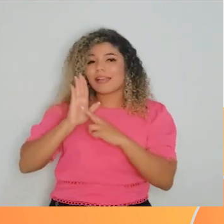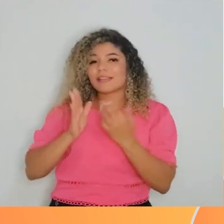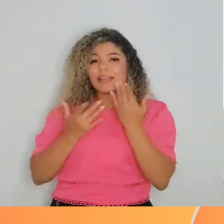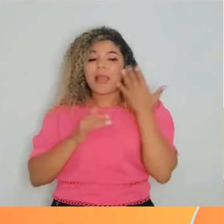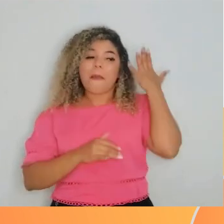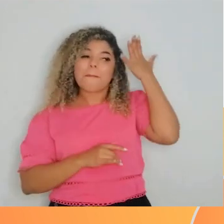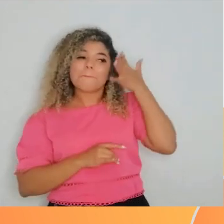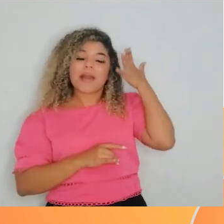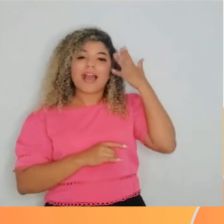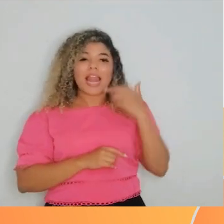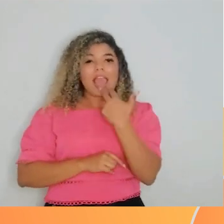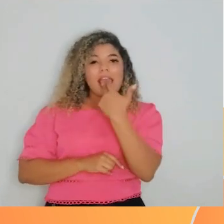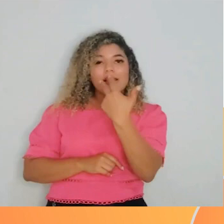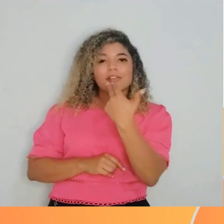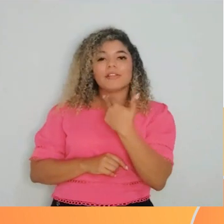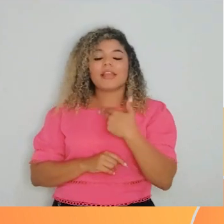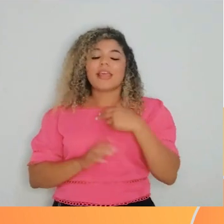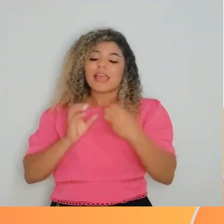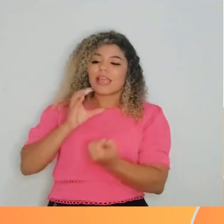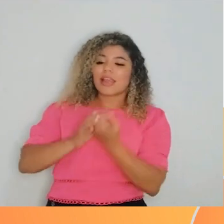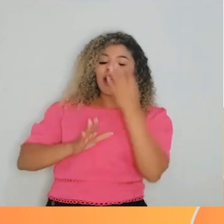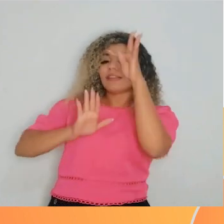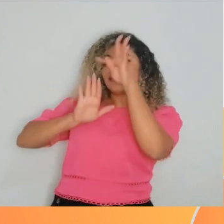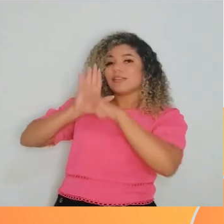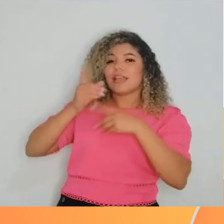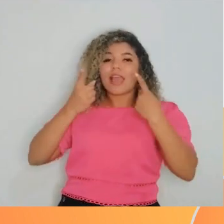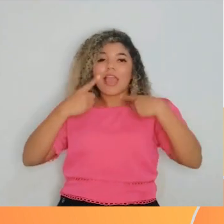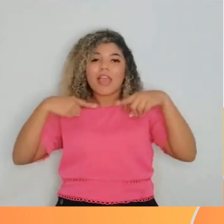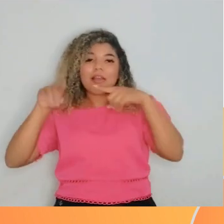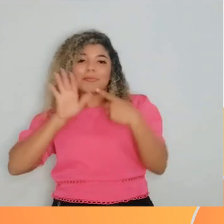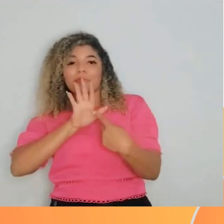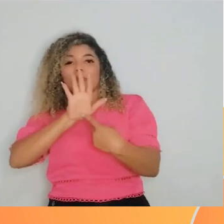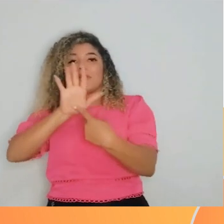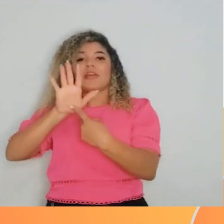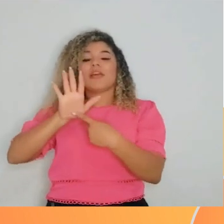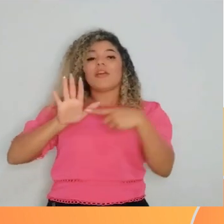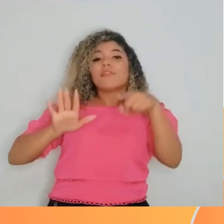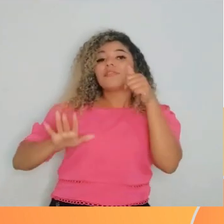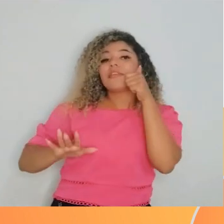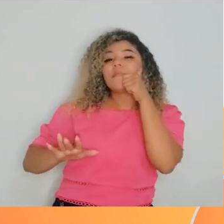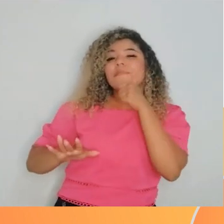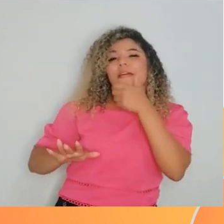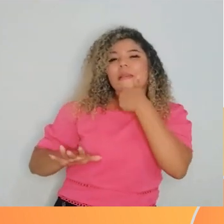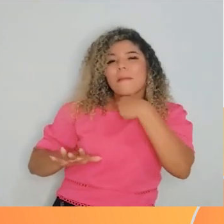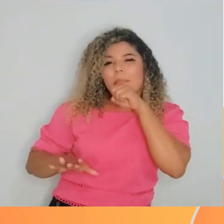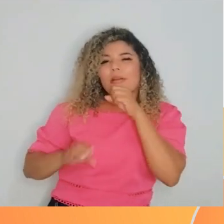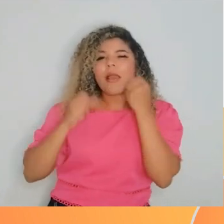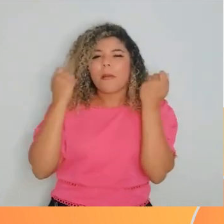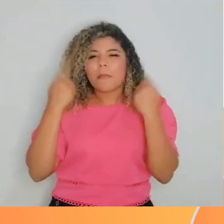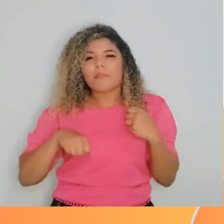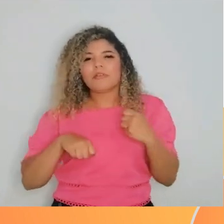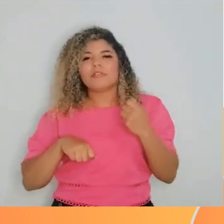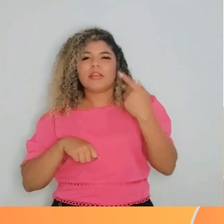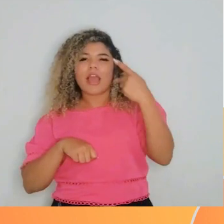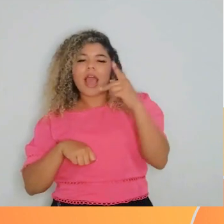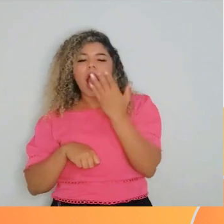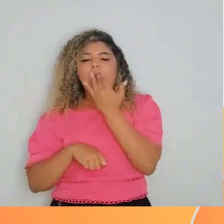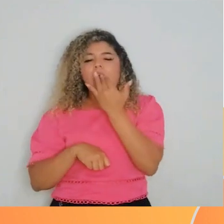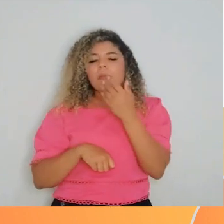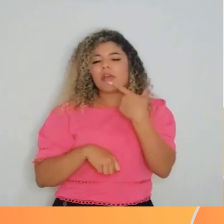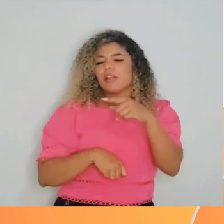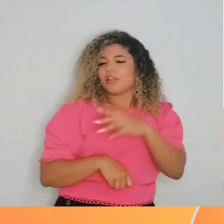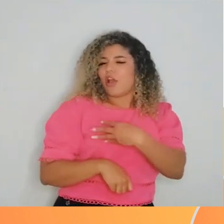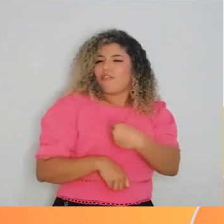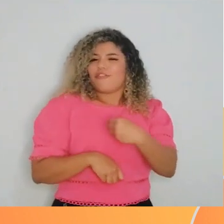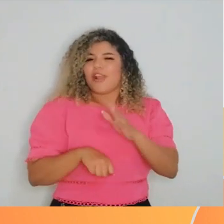com nutricionistas, criação de textos, músicas e exposições. Você, pai e mãe, é possível tornar a alimentação um pouco